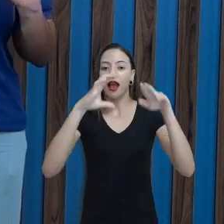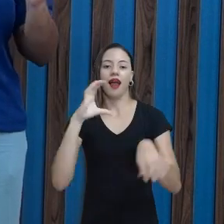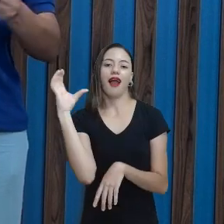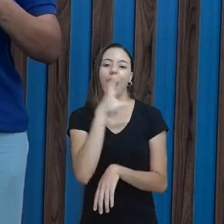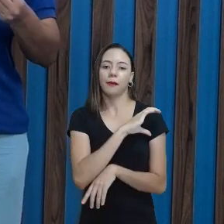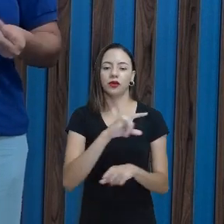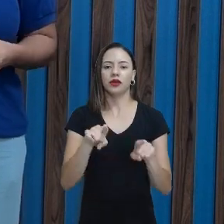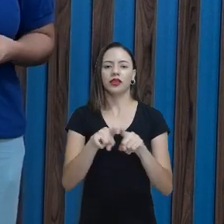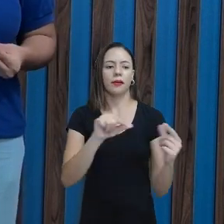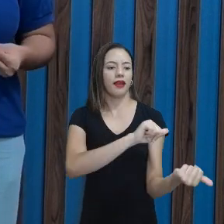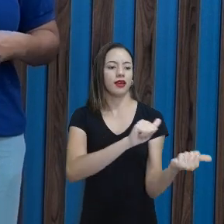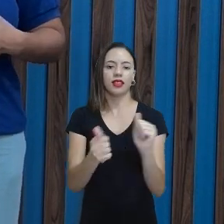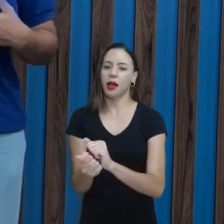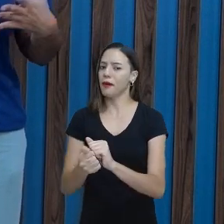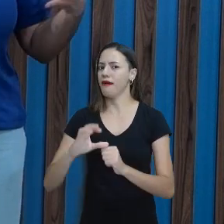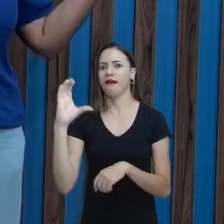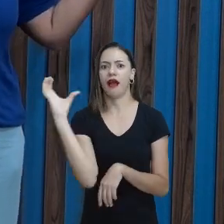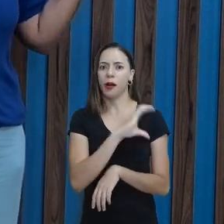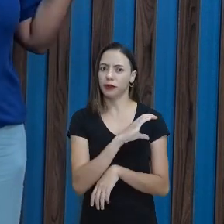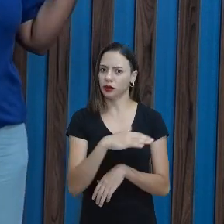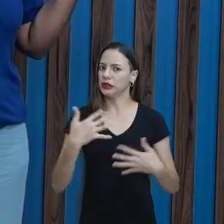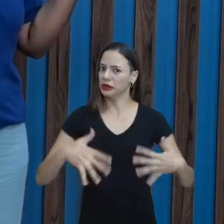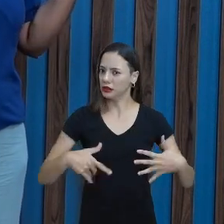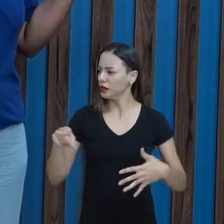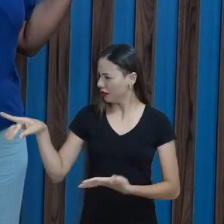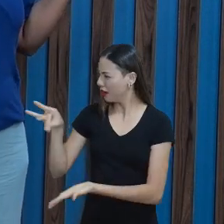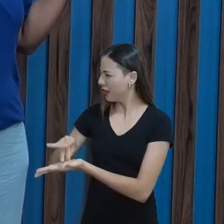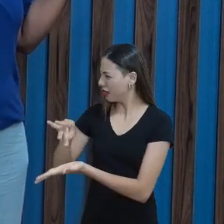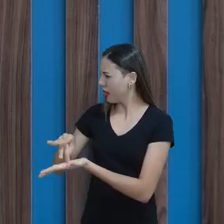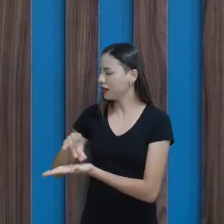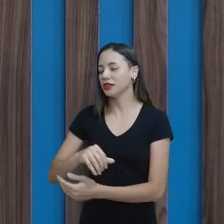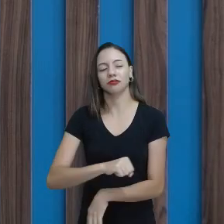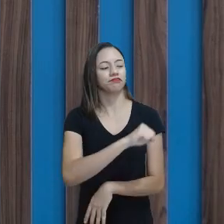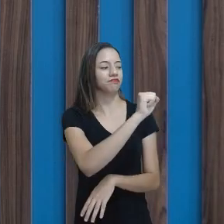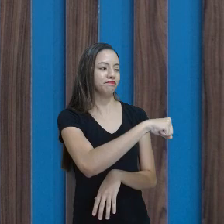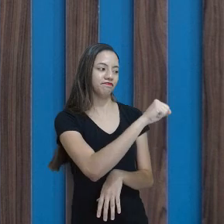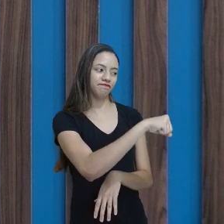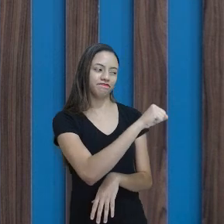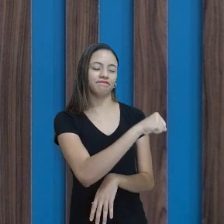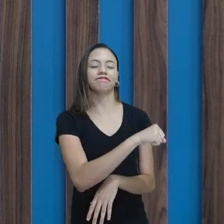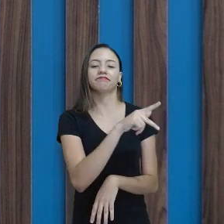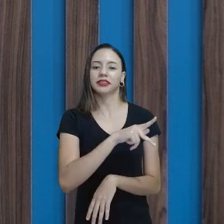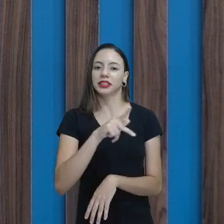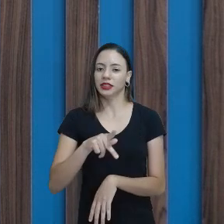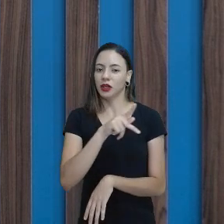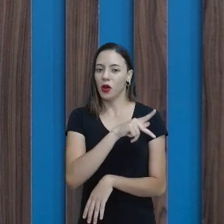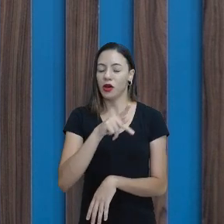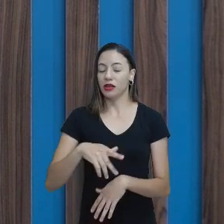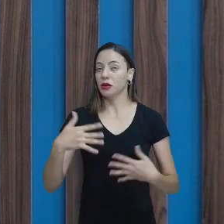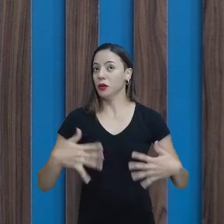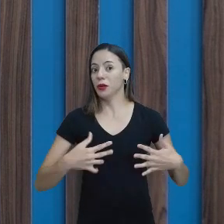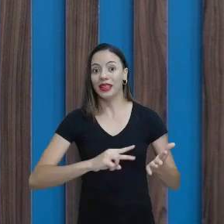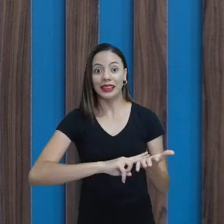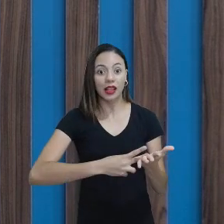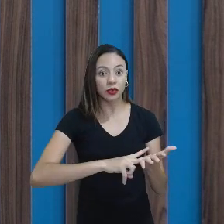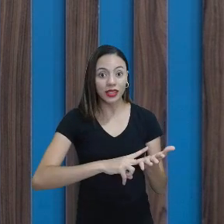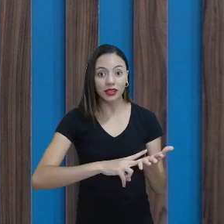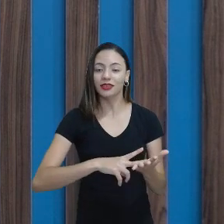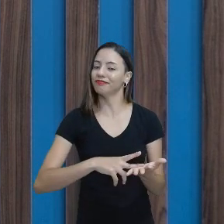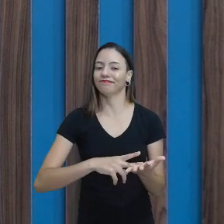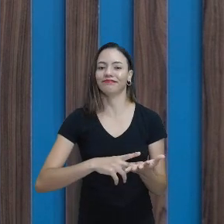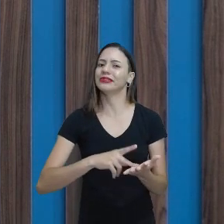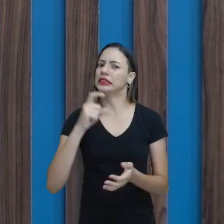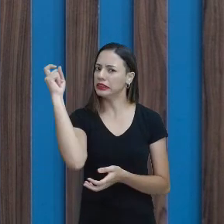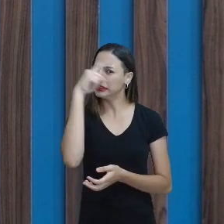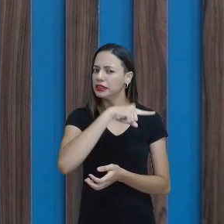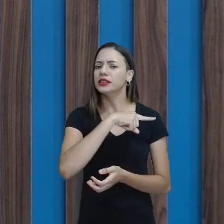de adaptabilidade bem grande, não é isso, professora Verdade, Adriana? professora Camille. Traduzir não é fácil, não é? Não é